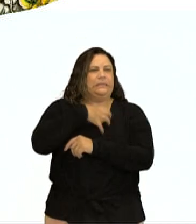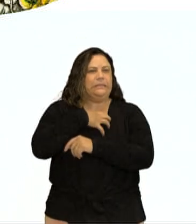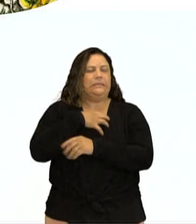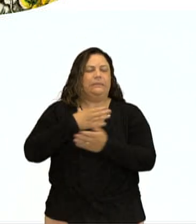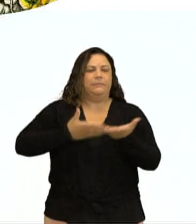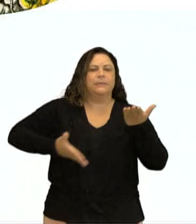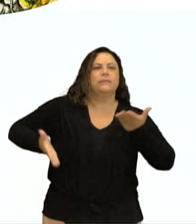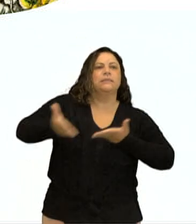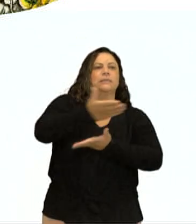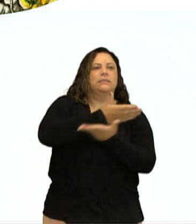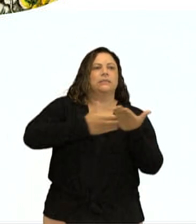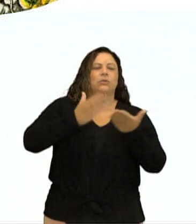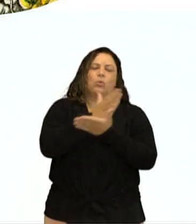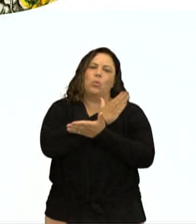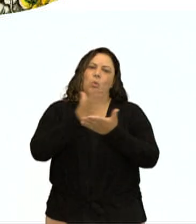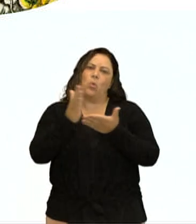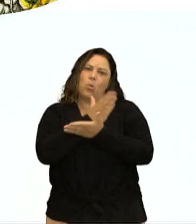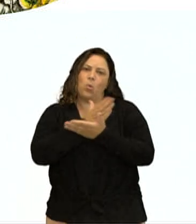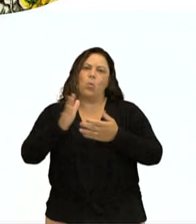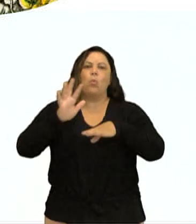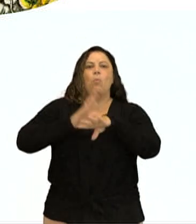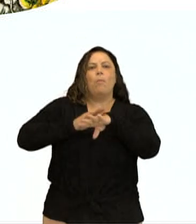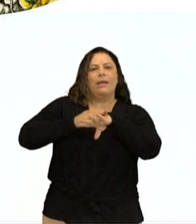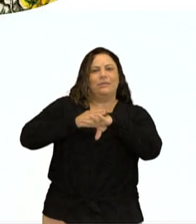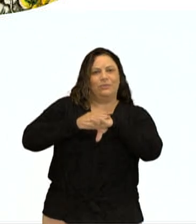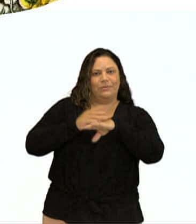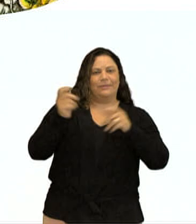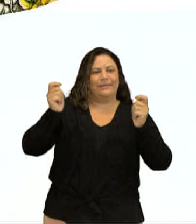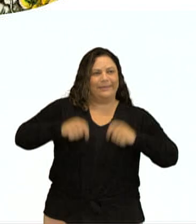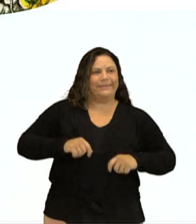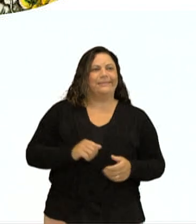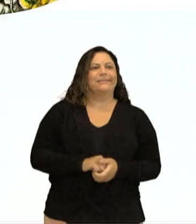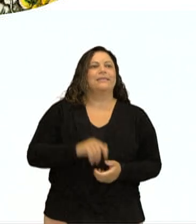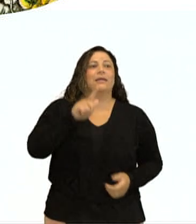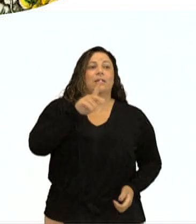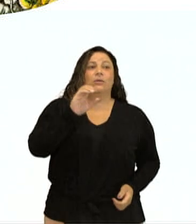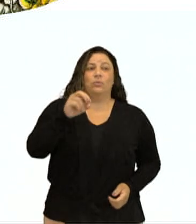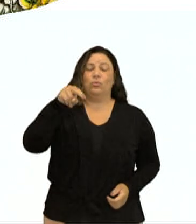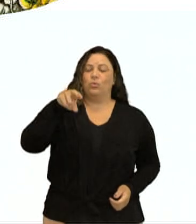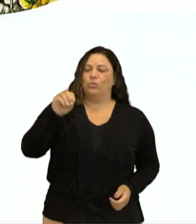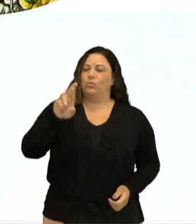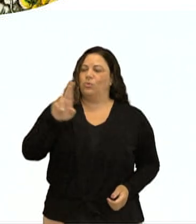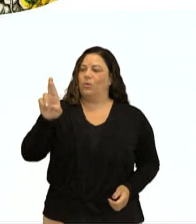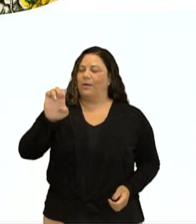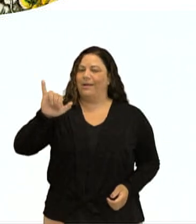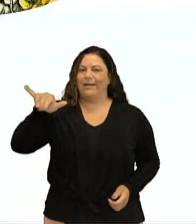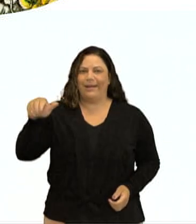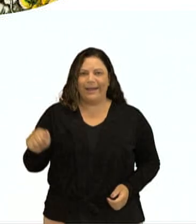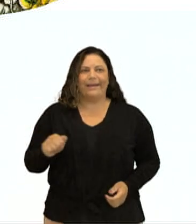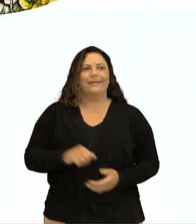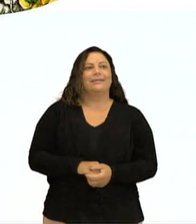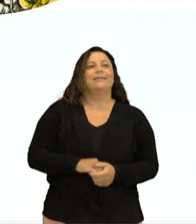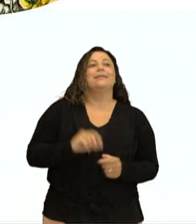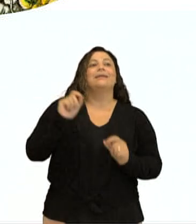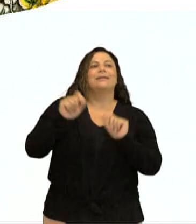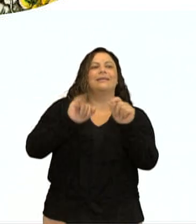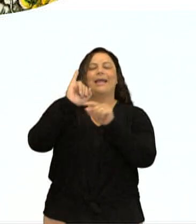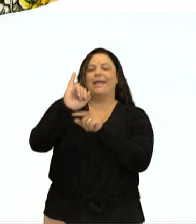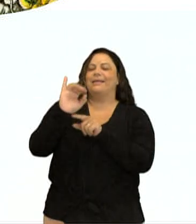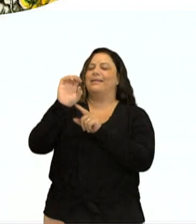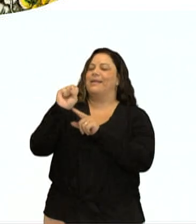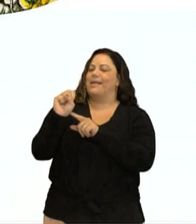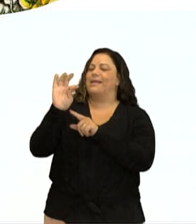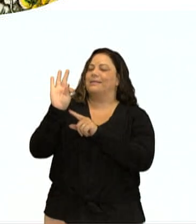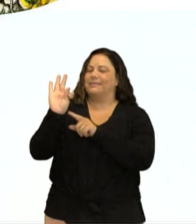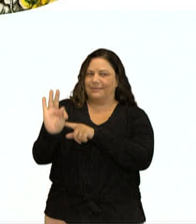de algumas doenças. Gonorreia e sífilis, que são classificadas como ISTs, infecções